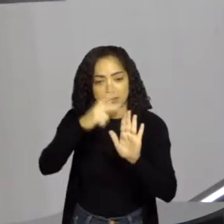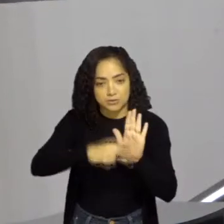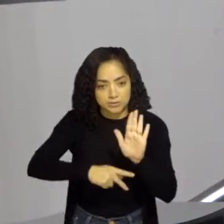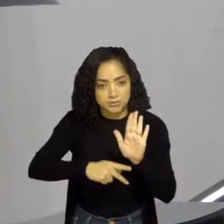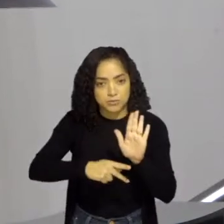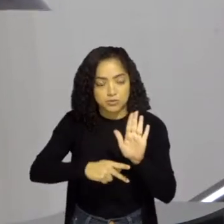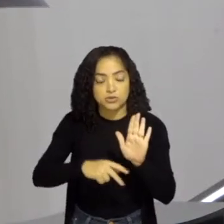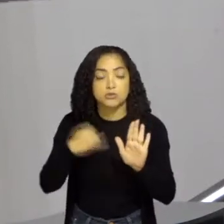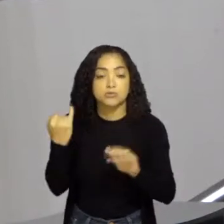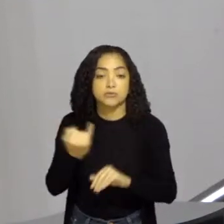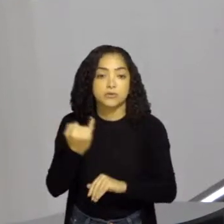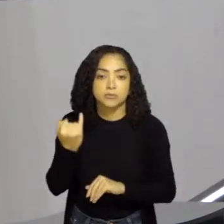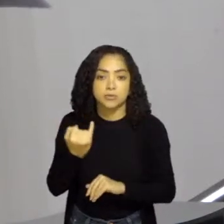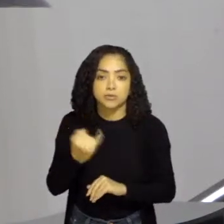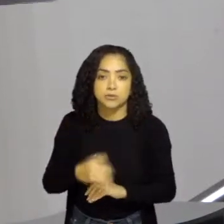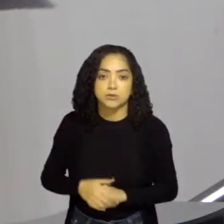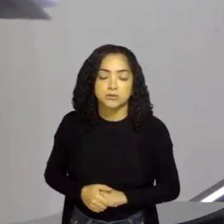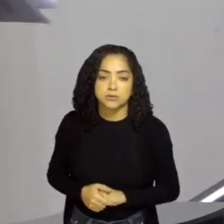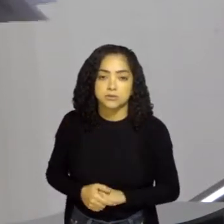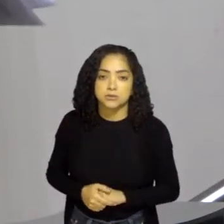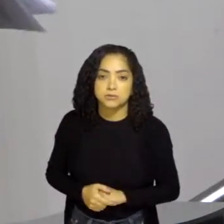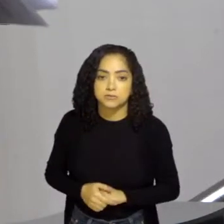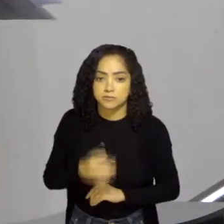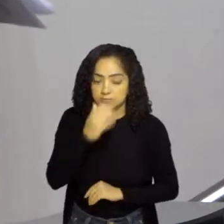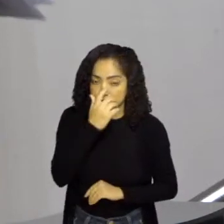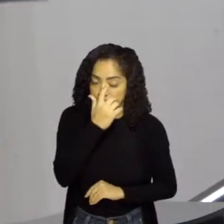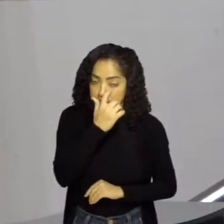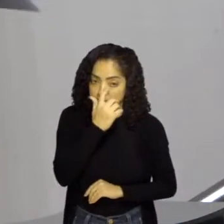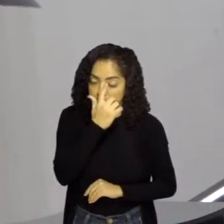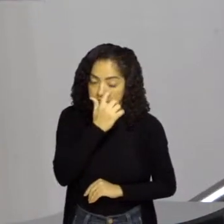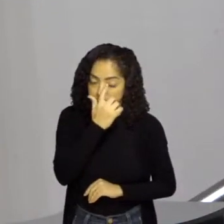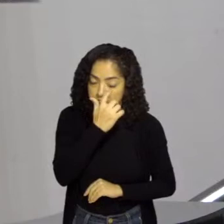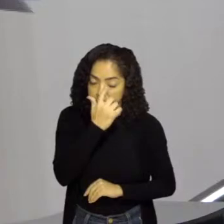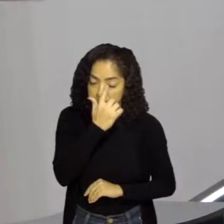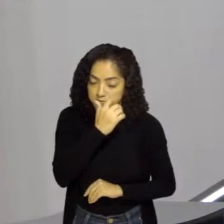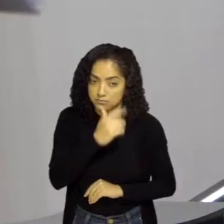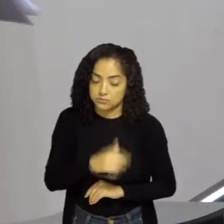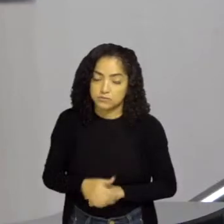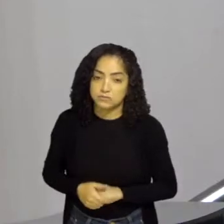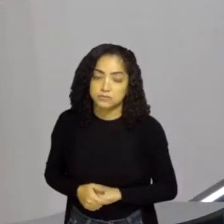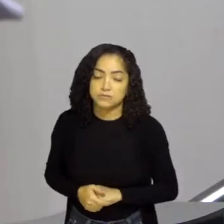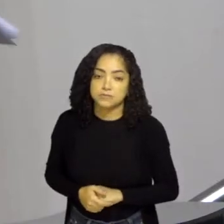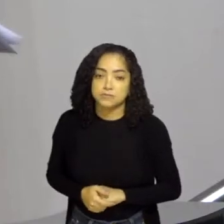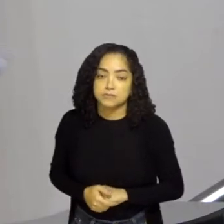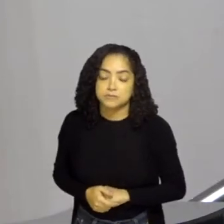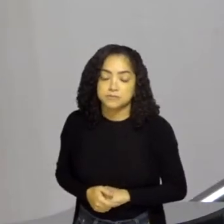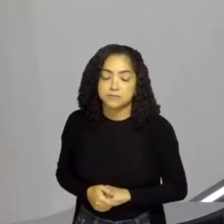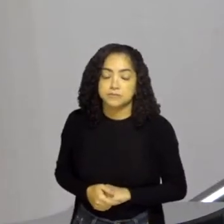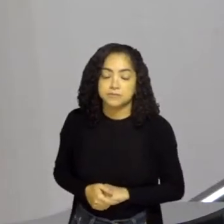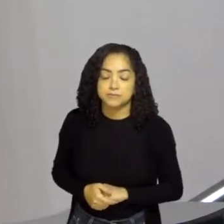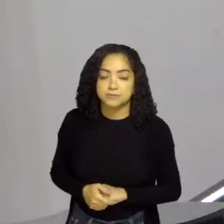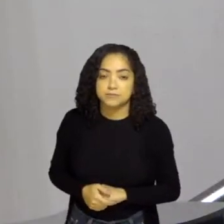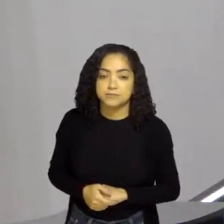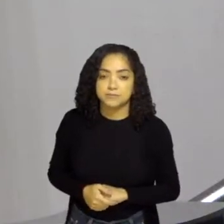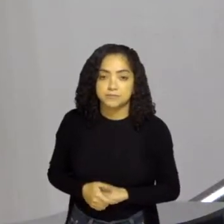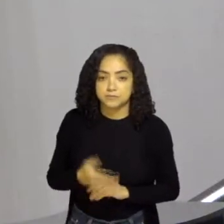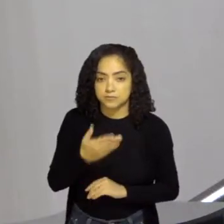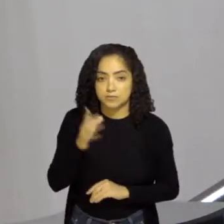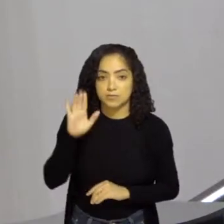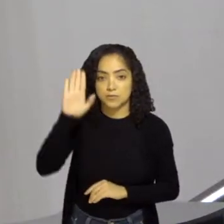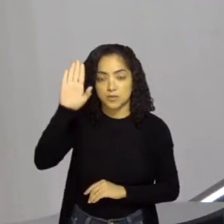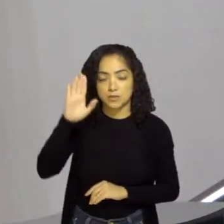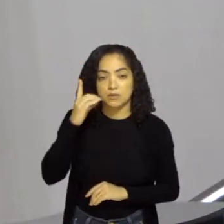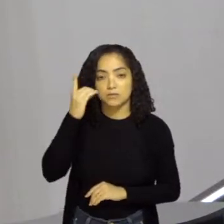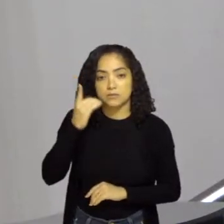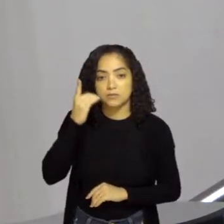importante. Só pediria uma parte, senhor presidente. Sim, sim, eu concedo, o horário é meu aí,